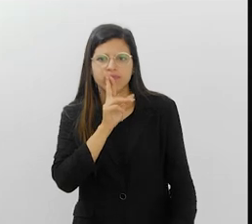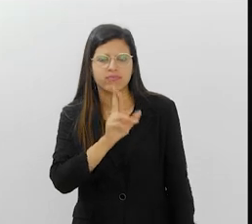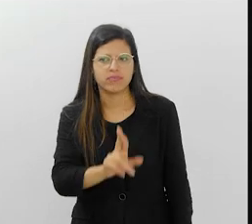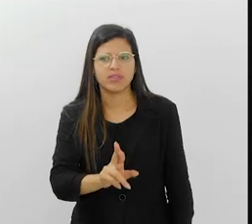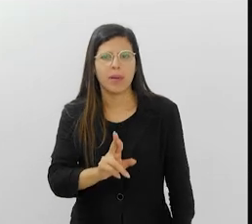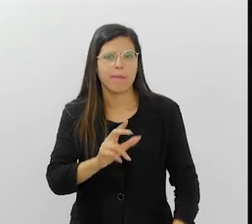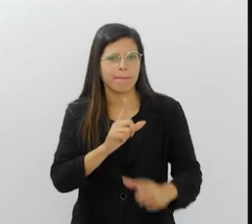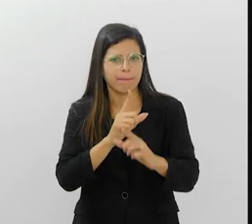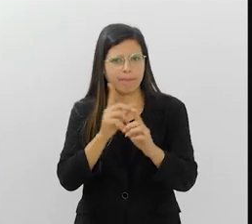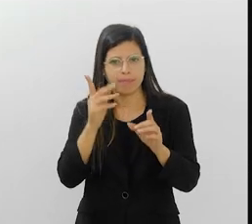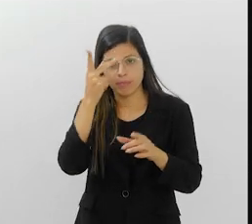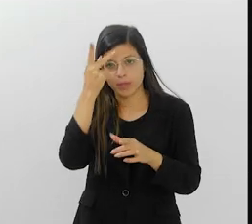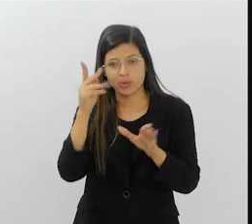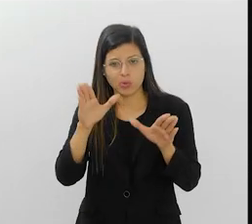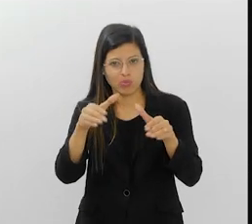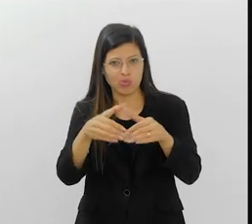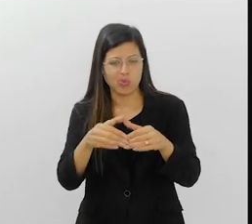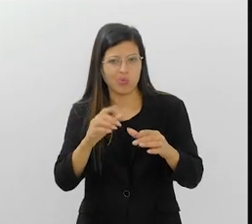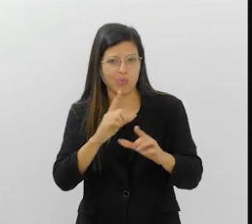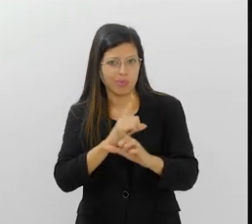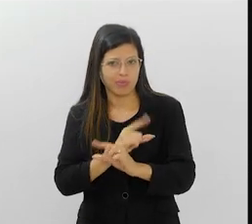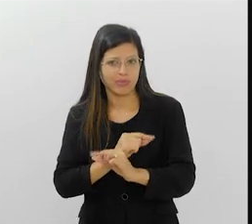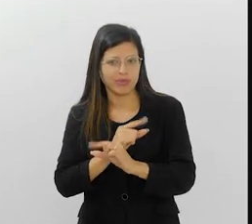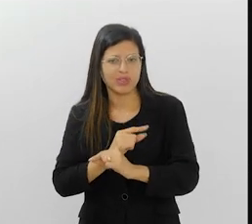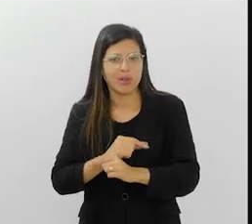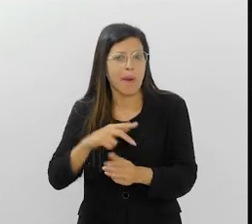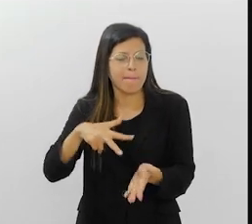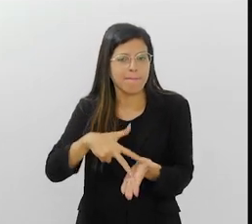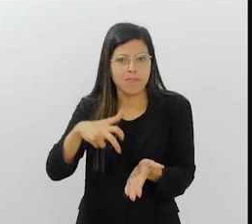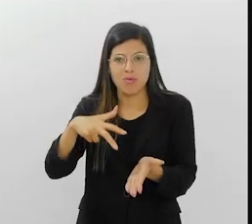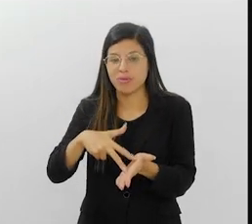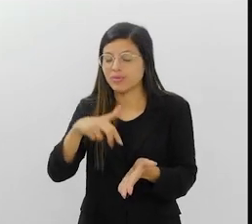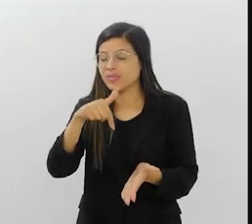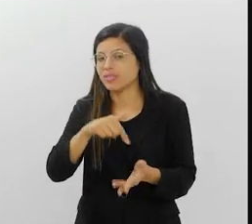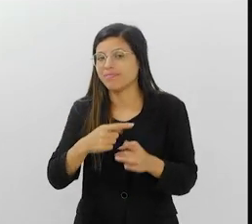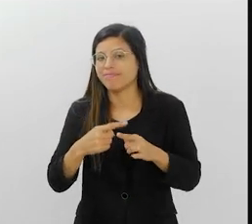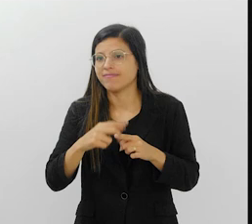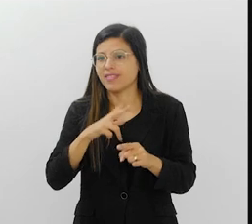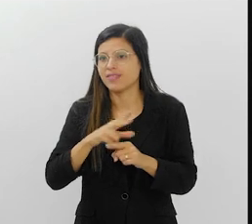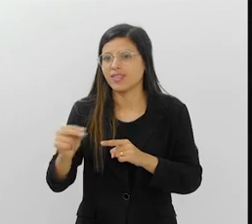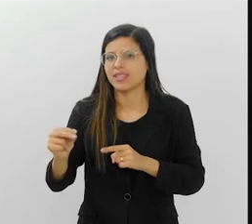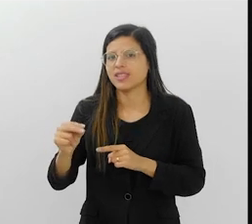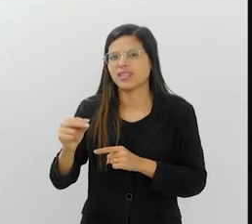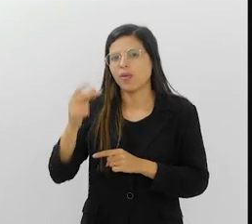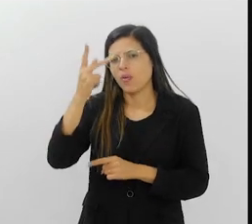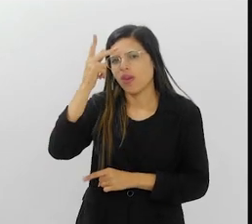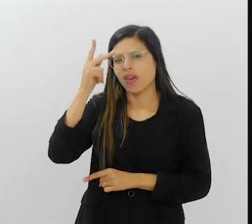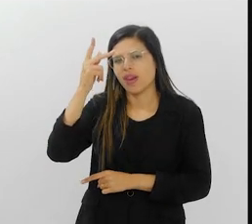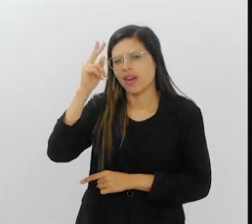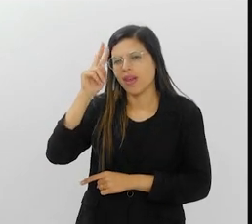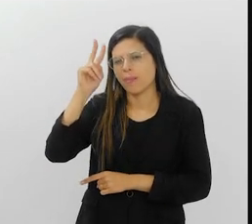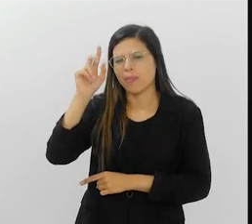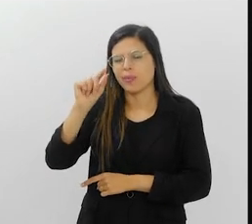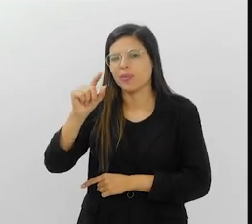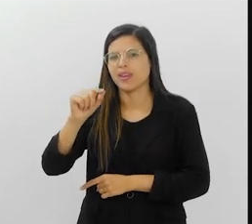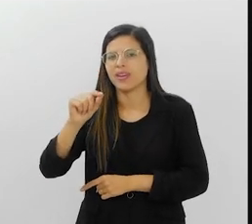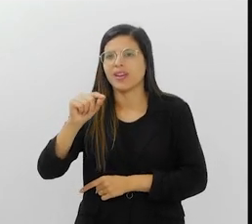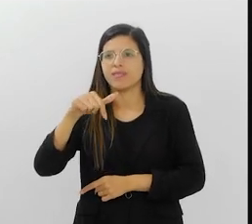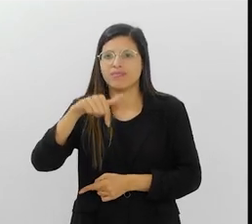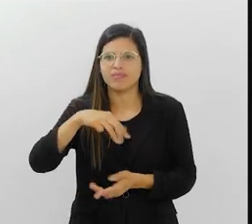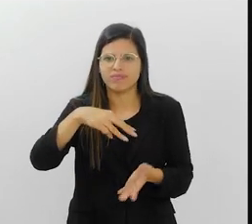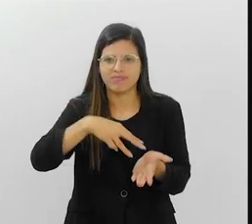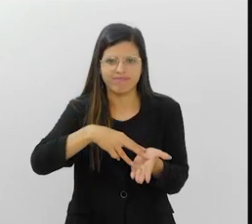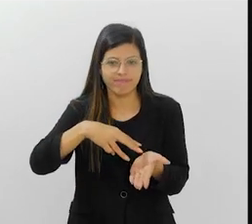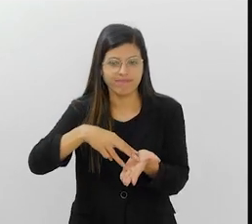resultado, o neguinho da Beija-Flor pulando com samba. A cena que eu mais me lembro, eu estava no meio da quadra,